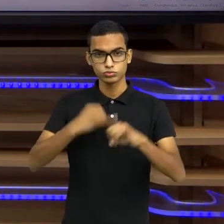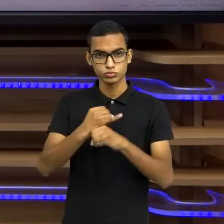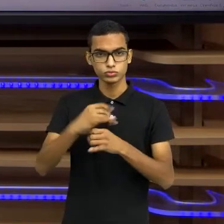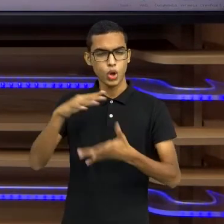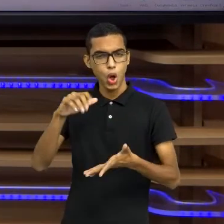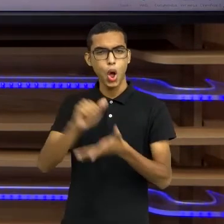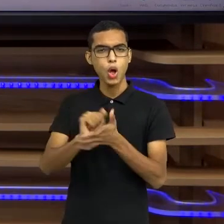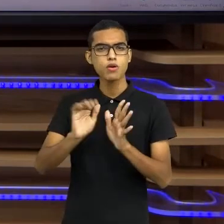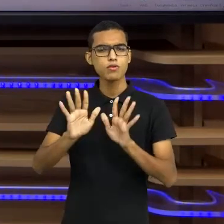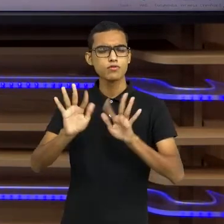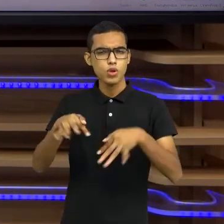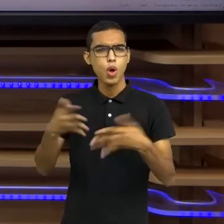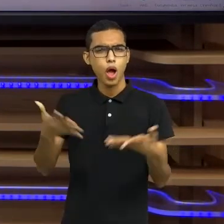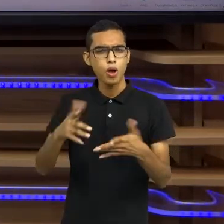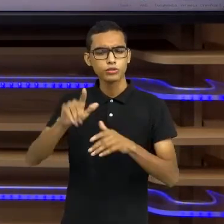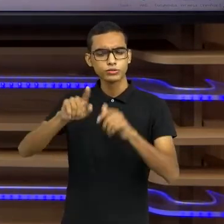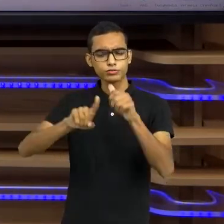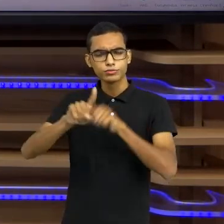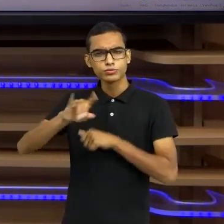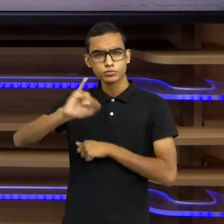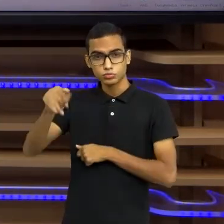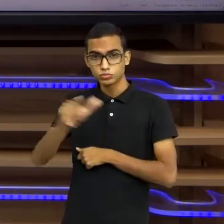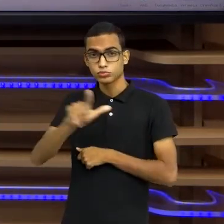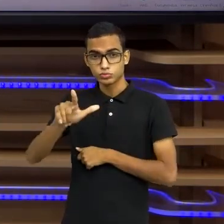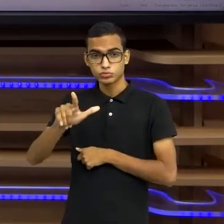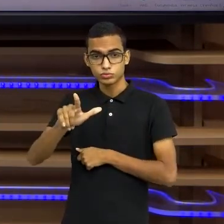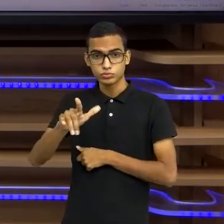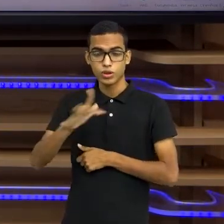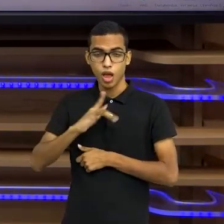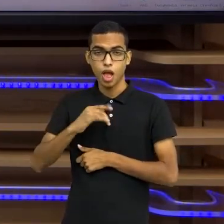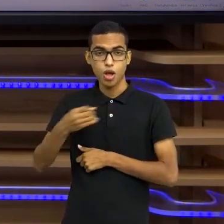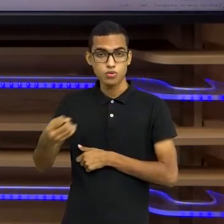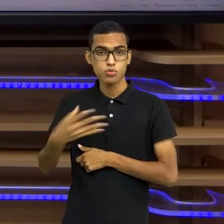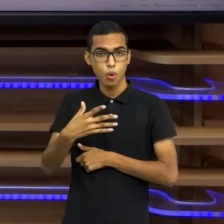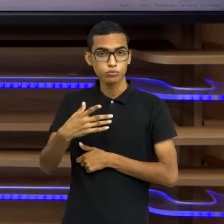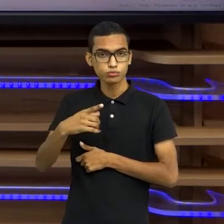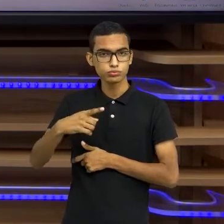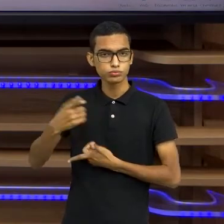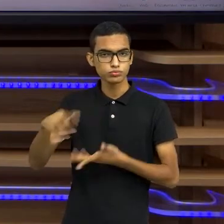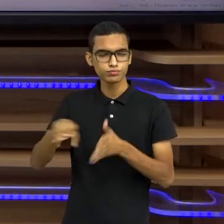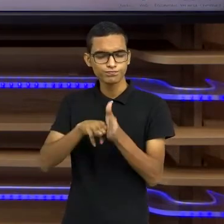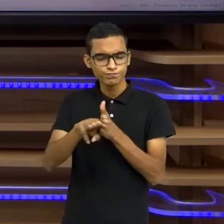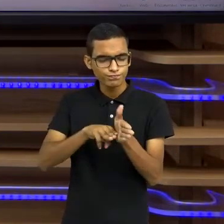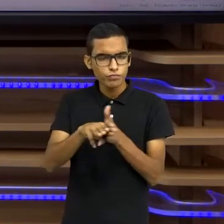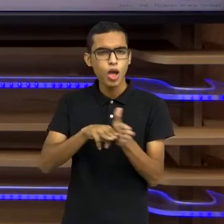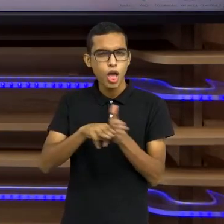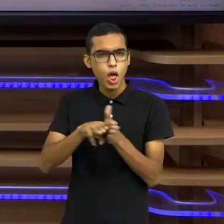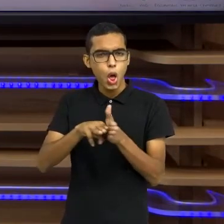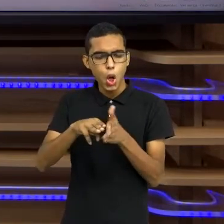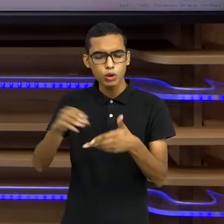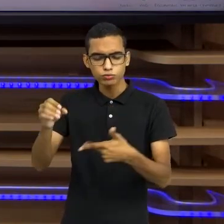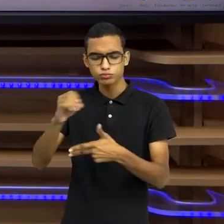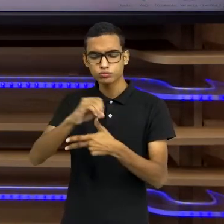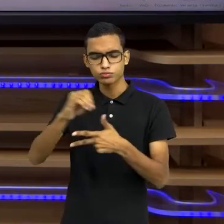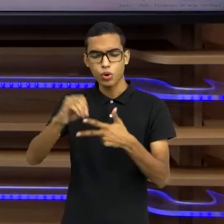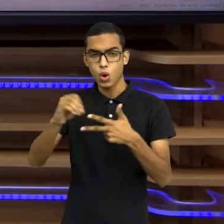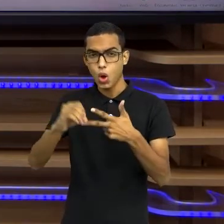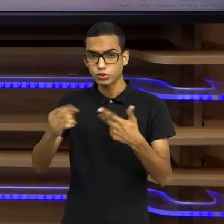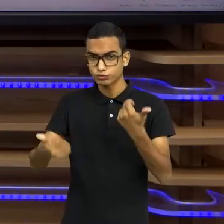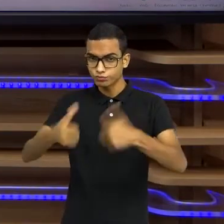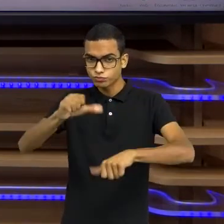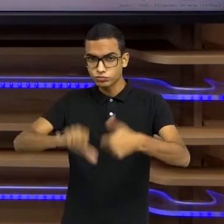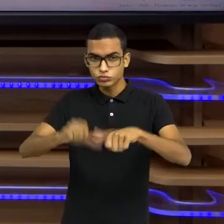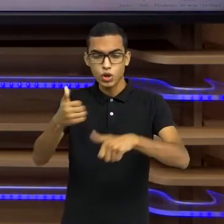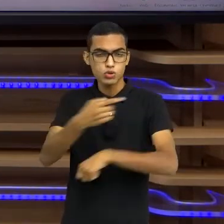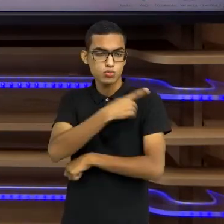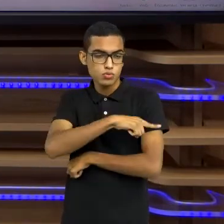também no mês de julho, então a gente pode observar que é um novo método de avaliação, então para os alunos aí do terceiro ano, do primeiro e